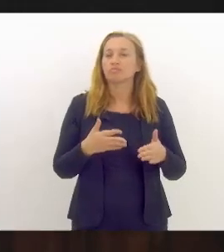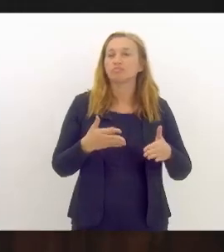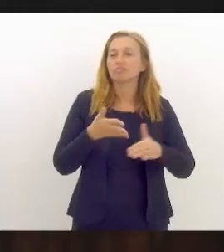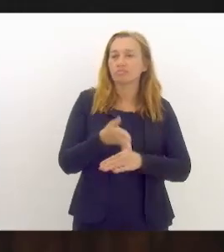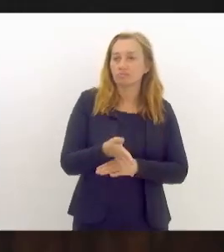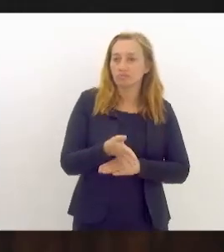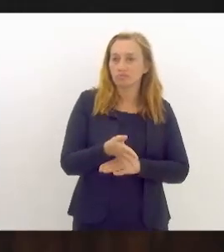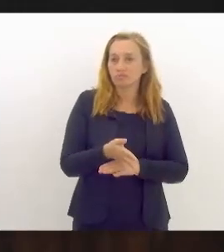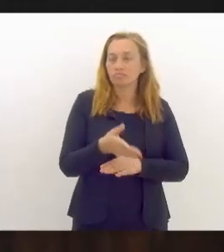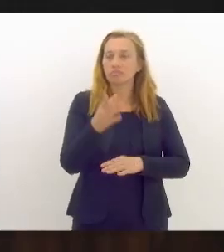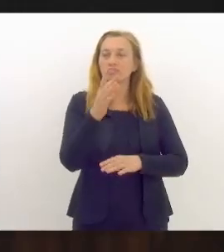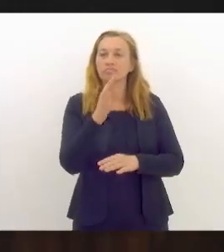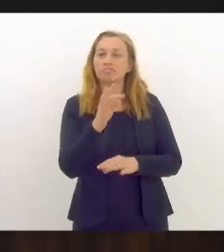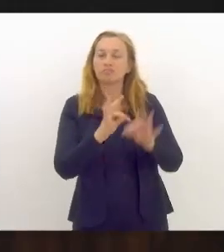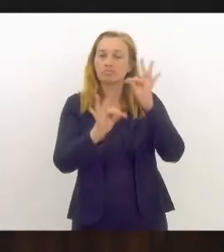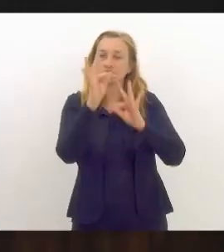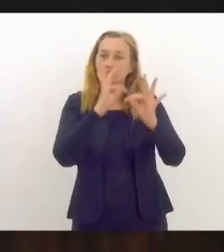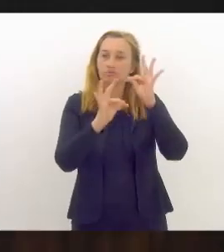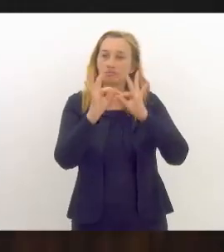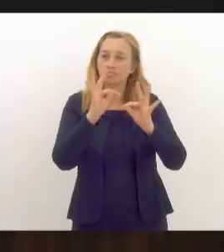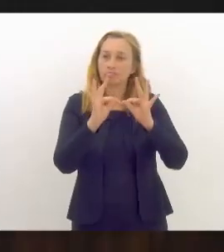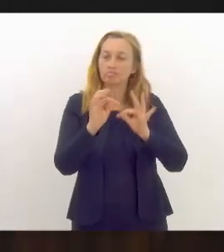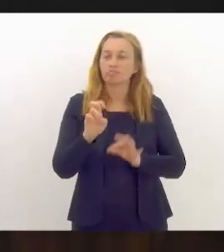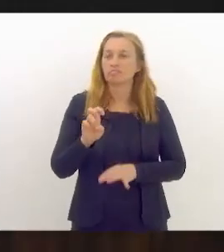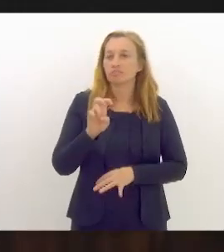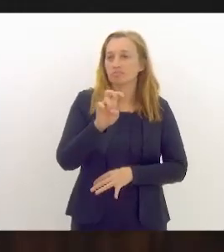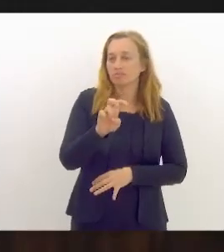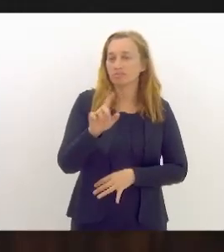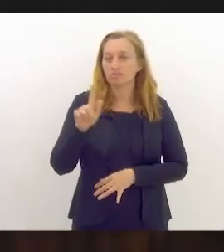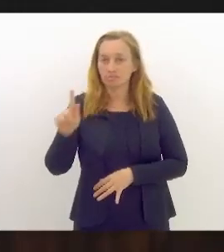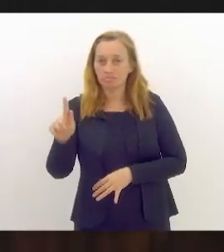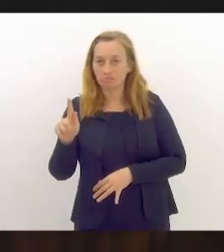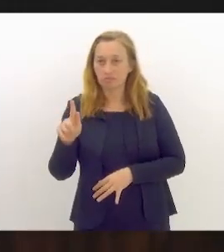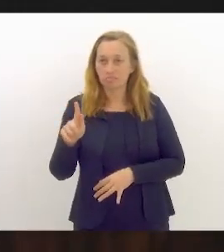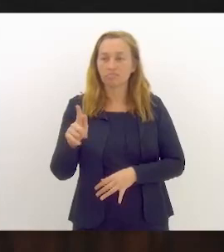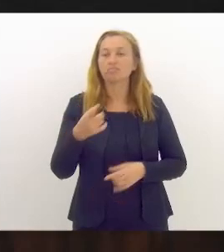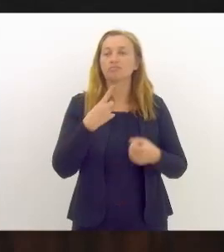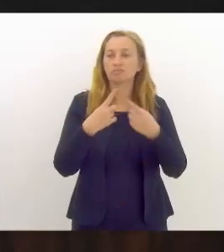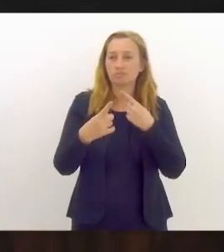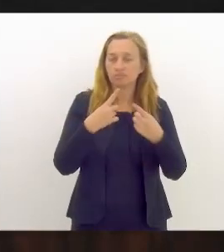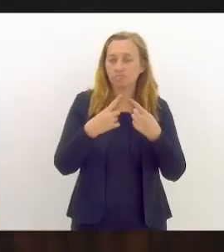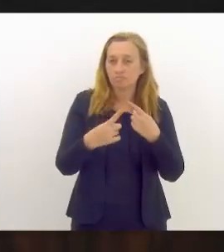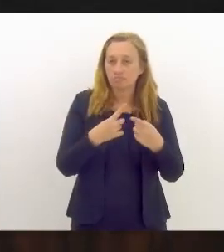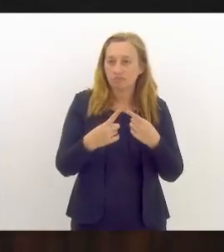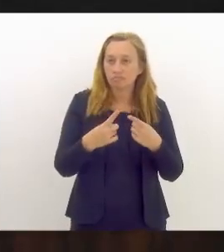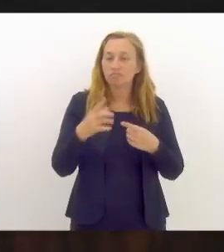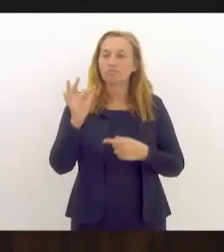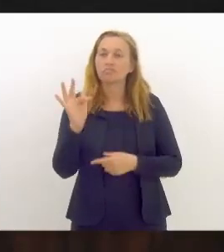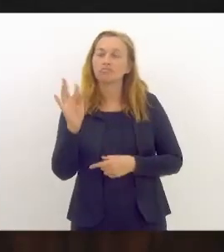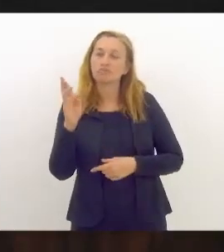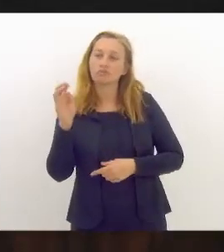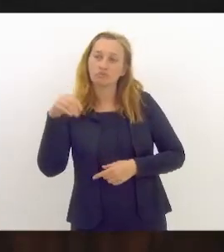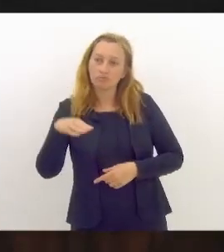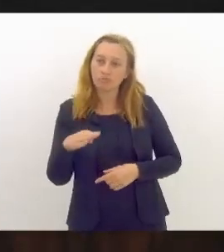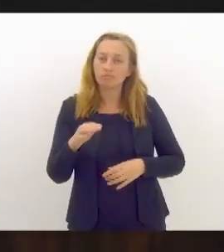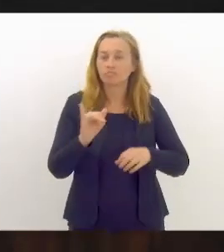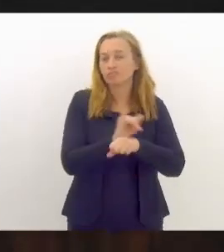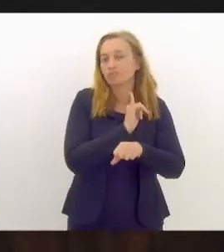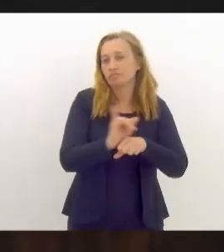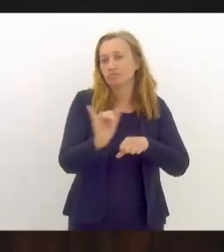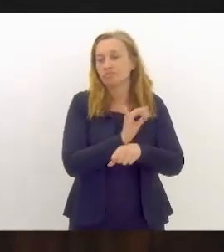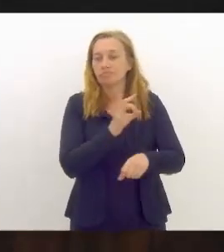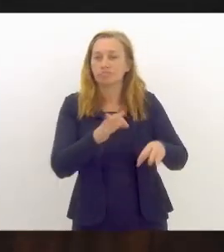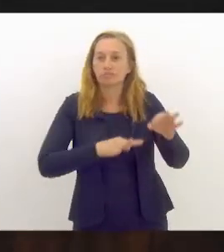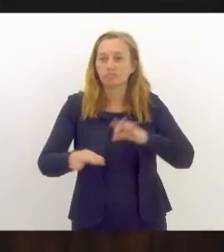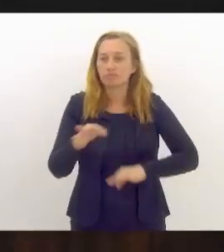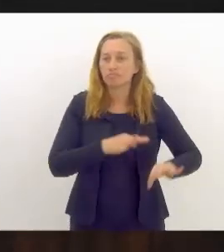tecnologia de quinta geração ao nosso estado debatemos no fórum da alerta de desenvolvimento médico